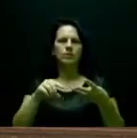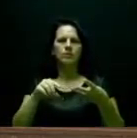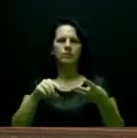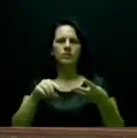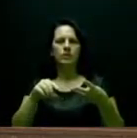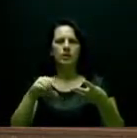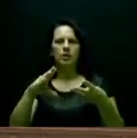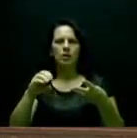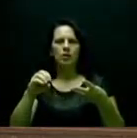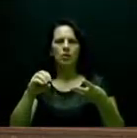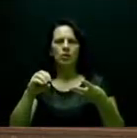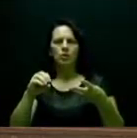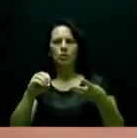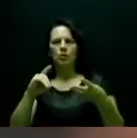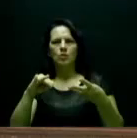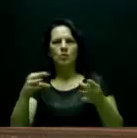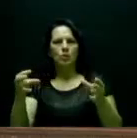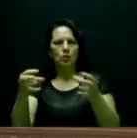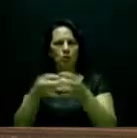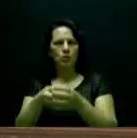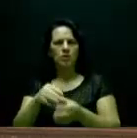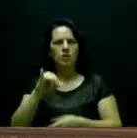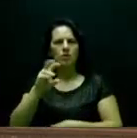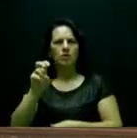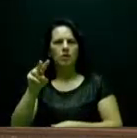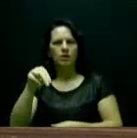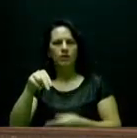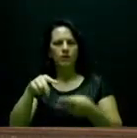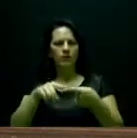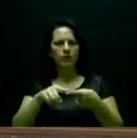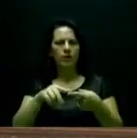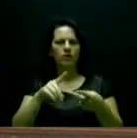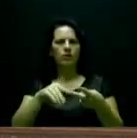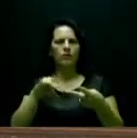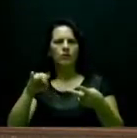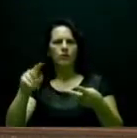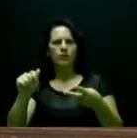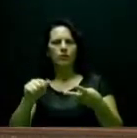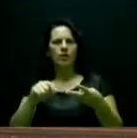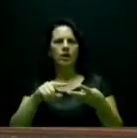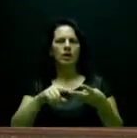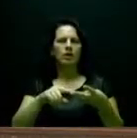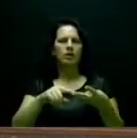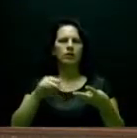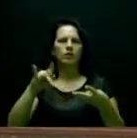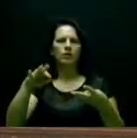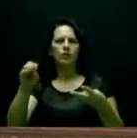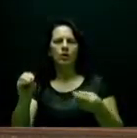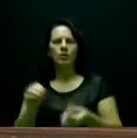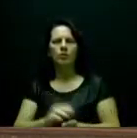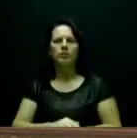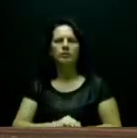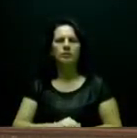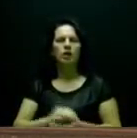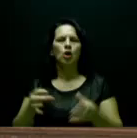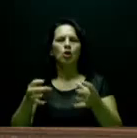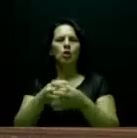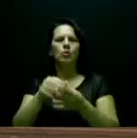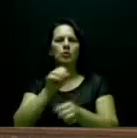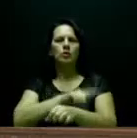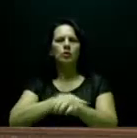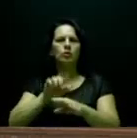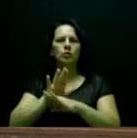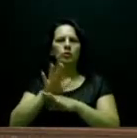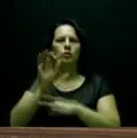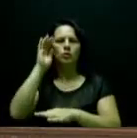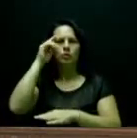membro. Comissão de Finanças e Orçamento, Ivan da Silva, presidente. Wagner Moura dos Santos, vice-presidente. Fábio Moura dos Santos, membro. Comissão de Educação,